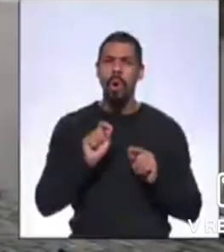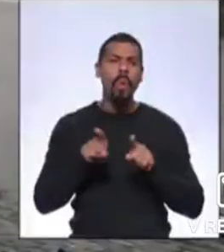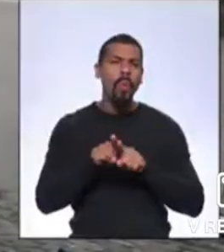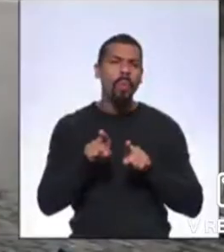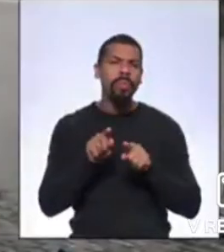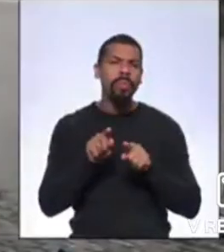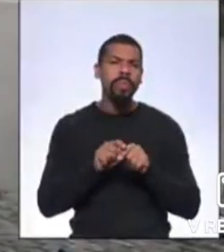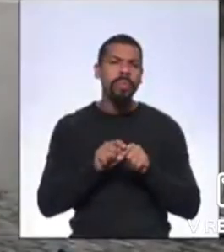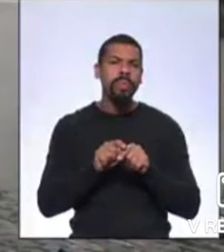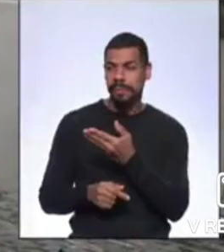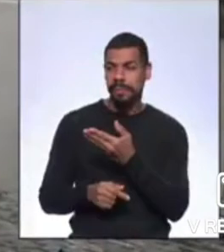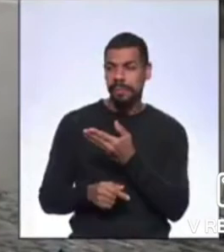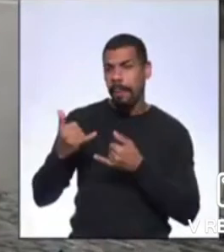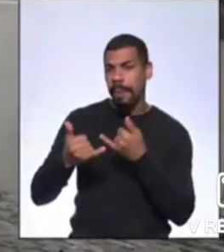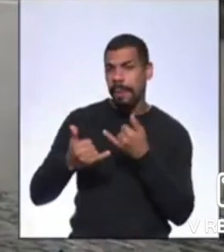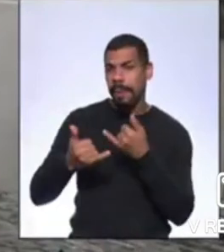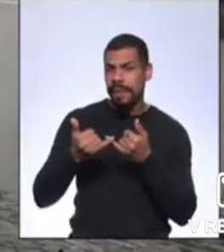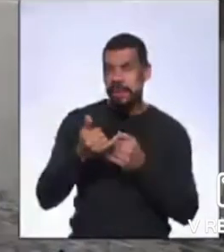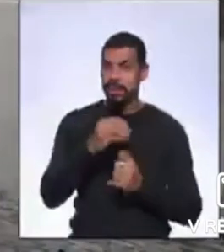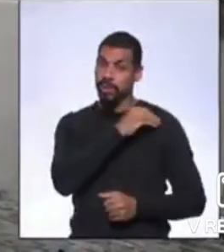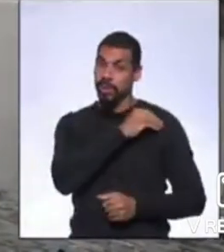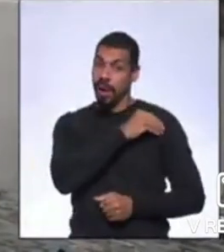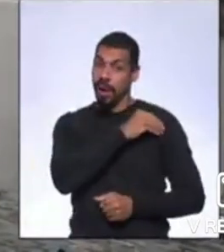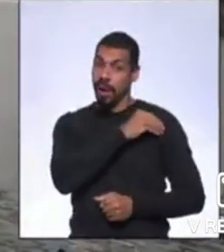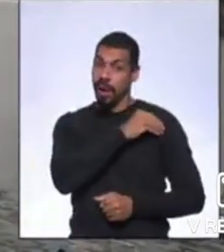está boiando está na superfície do álcool.